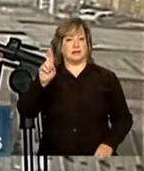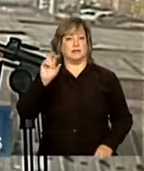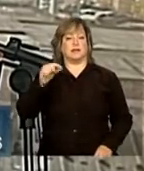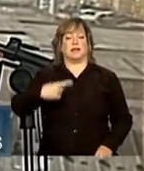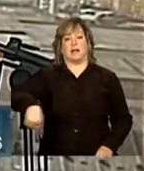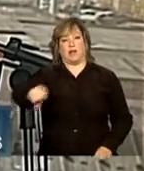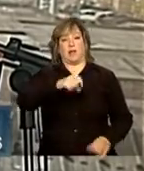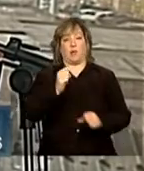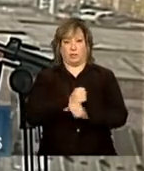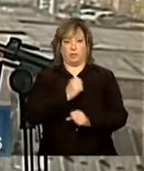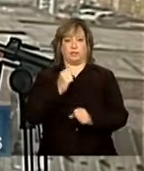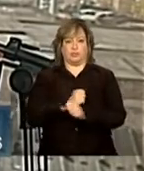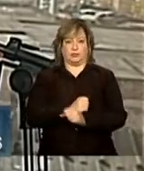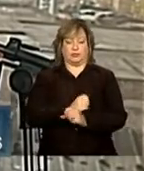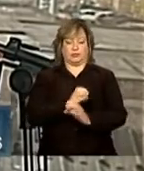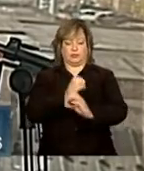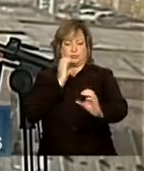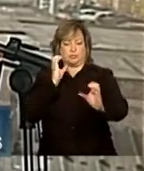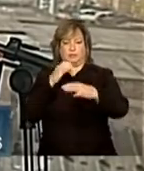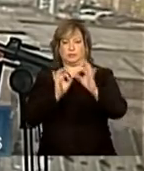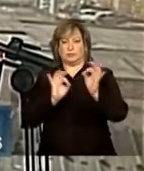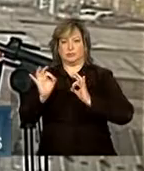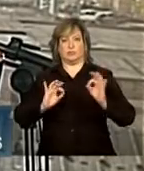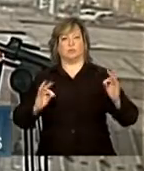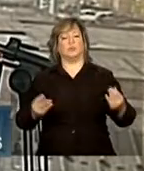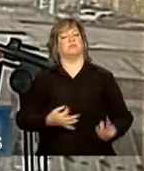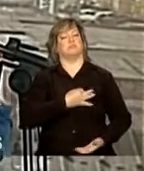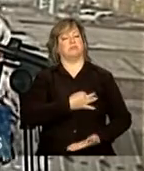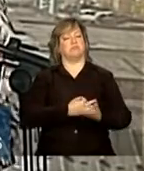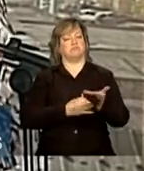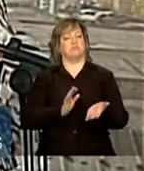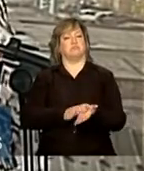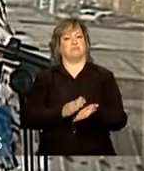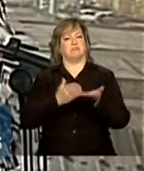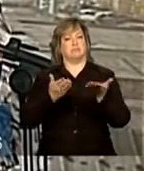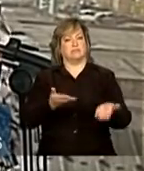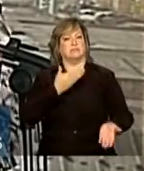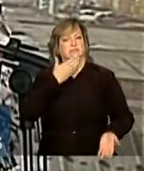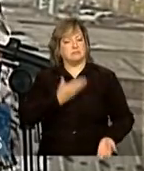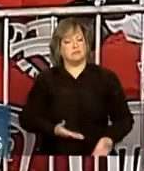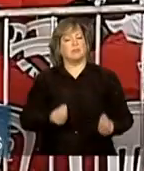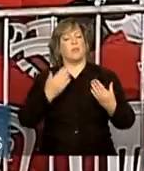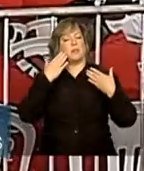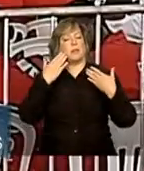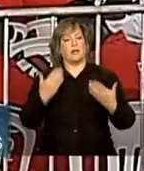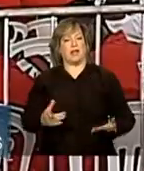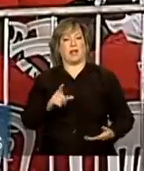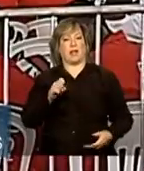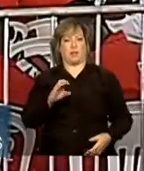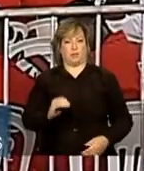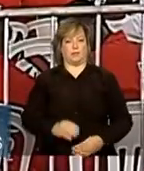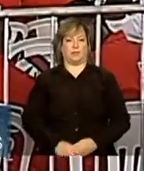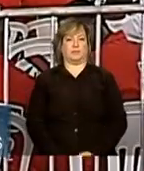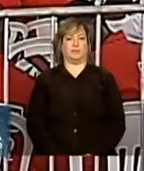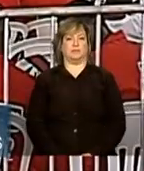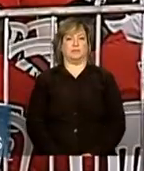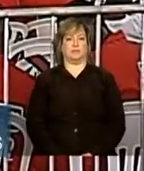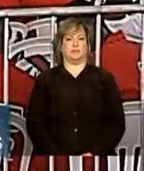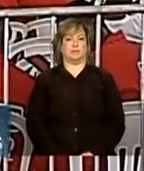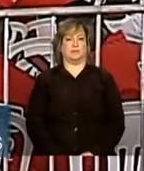por essa obra de engenharia que merece nossa admiração. Obrigada, Léo.